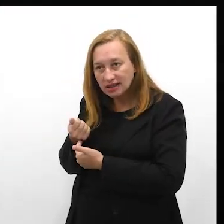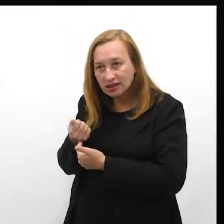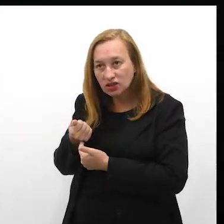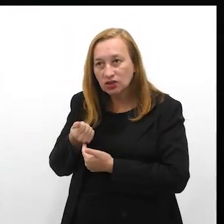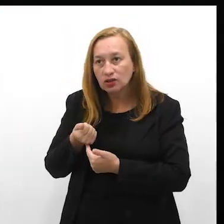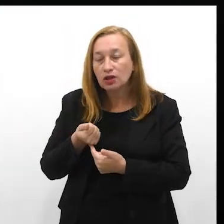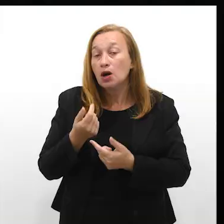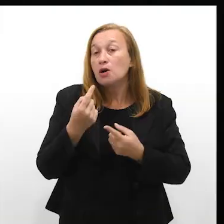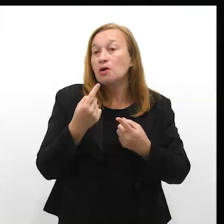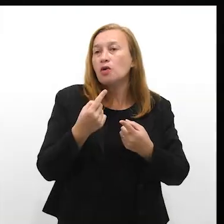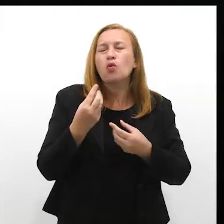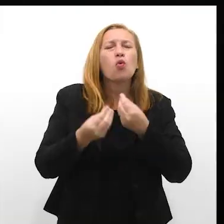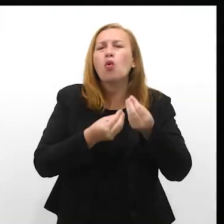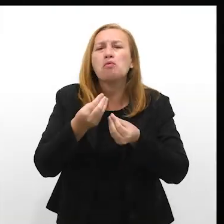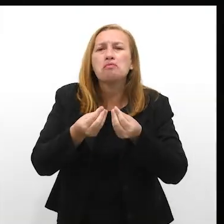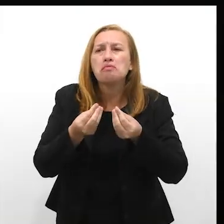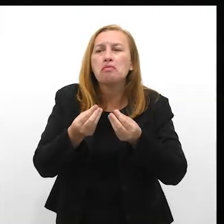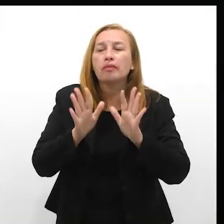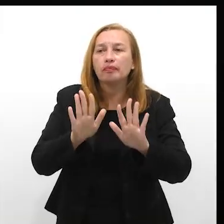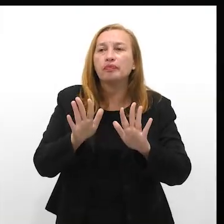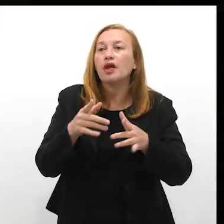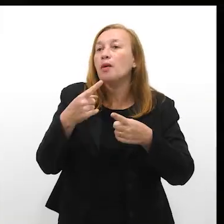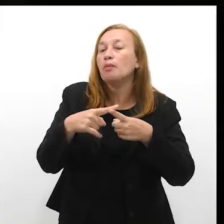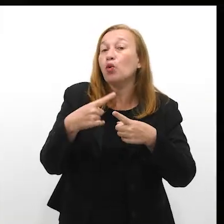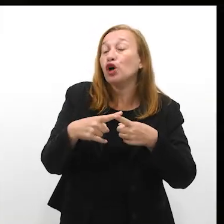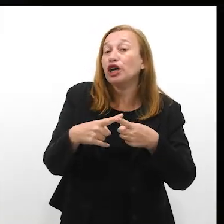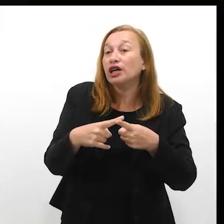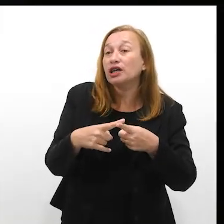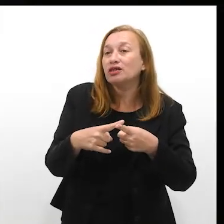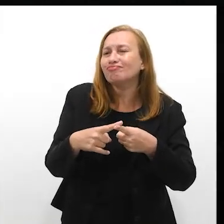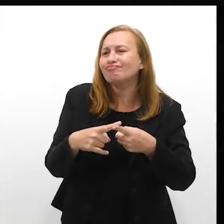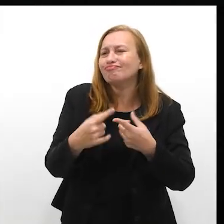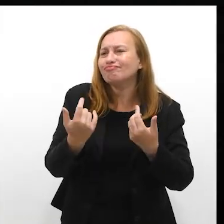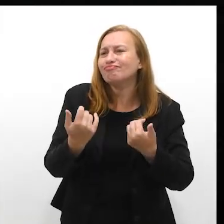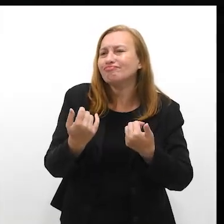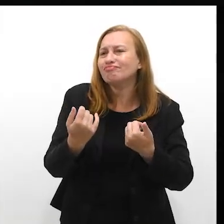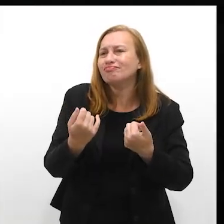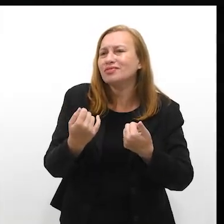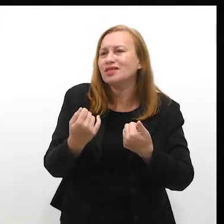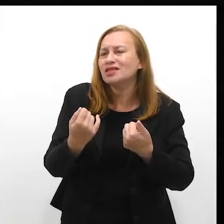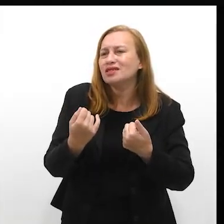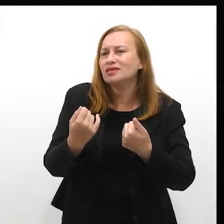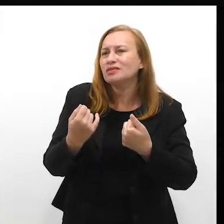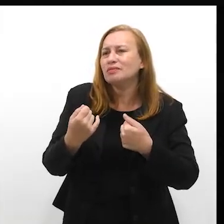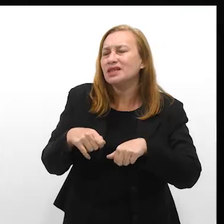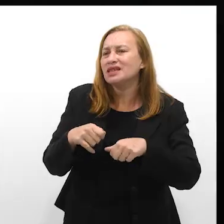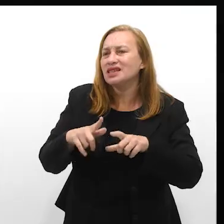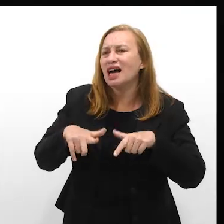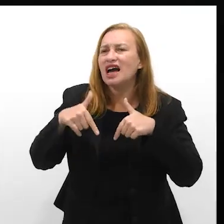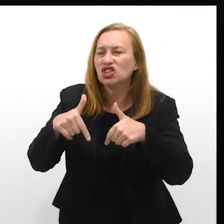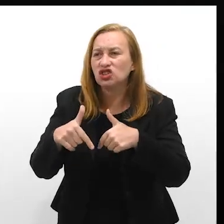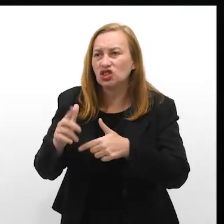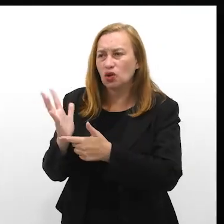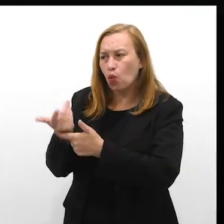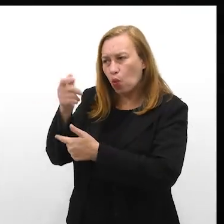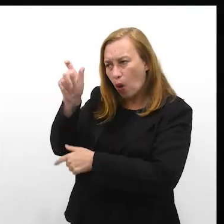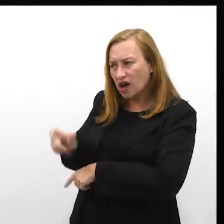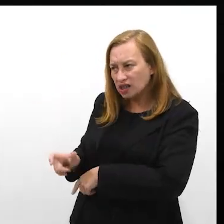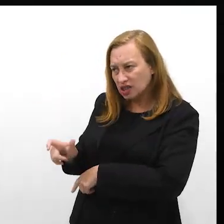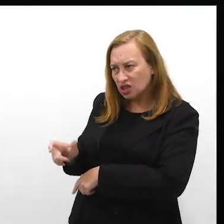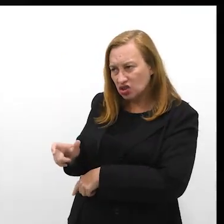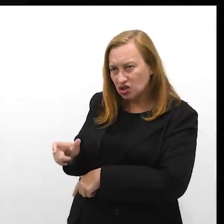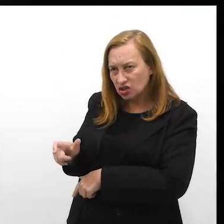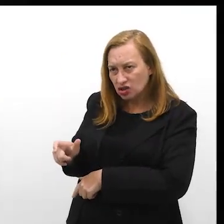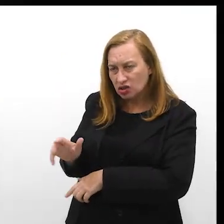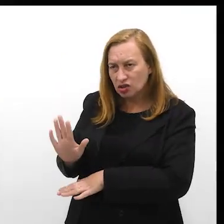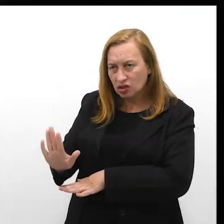arte. Isso acompanha a arte, Como assim porque isso acompanhar? assim, não necessariamente, mas o artista tem que botar a mão na massa. Eu não